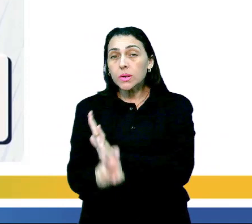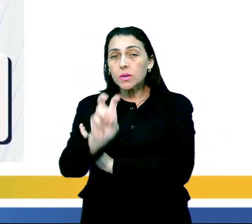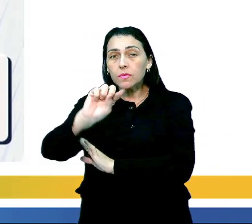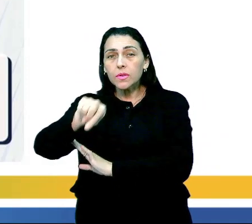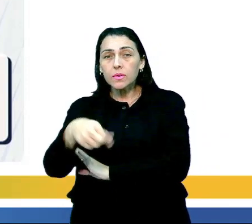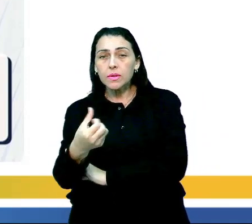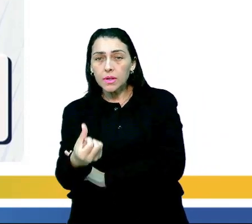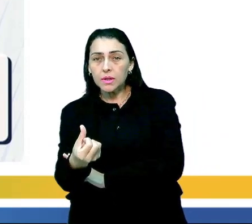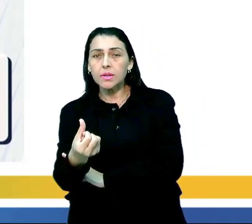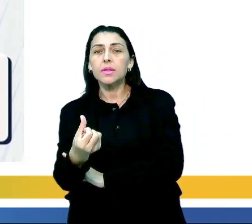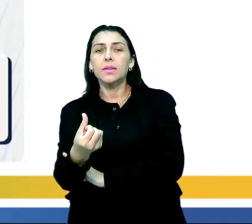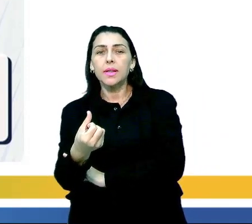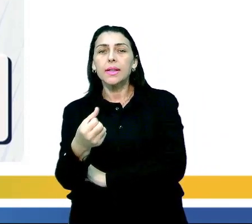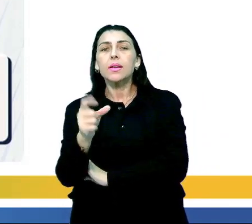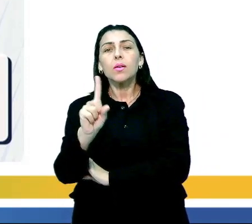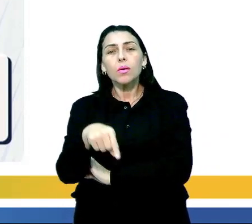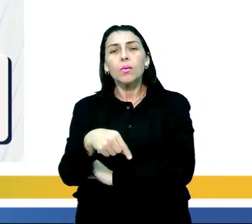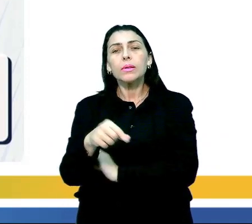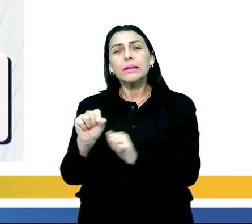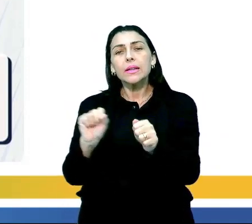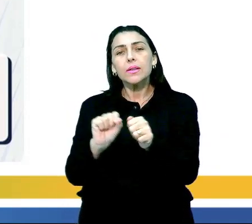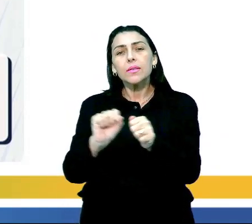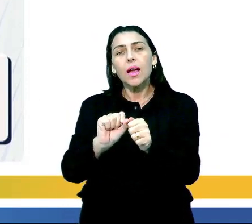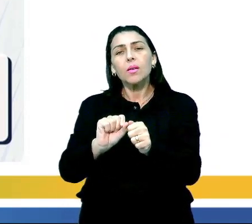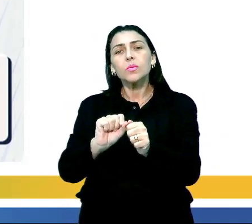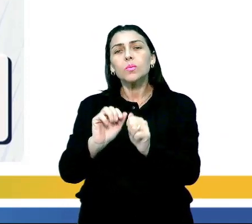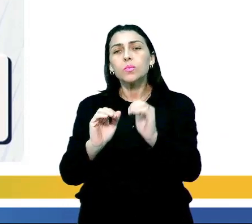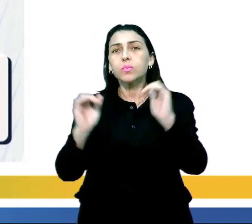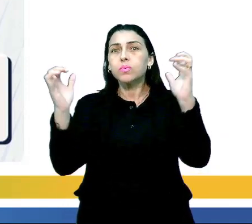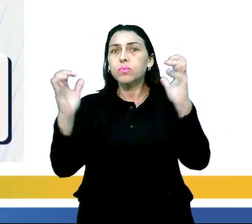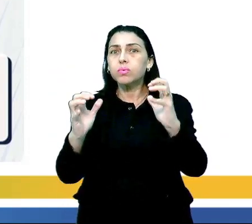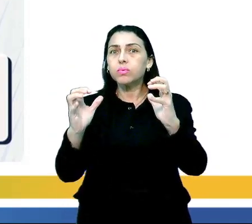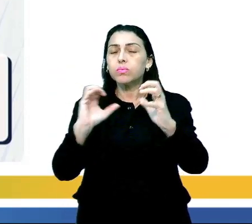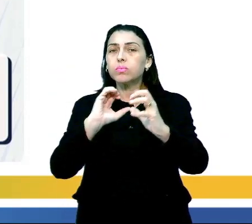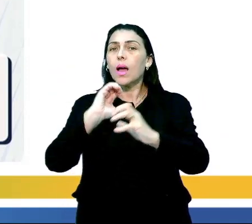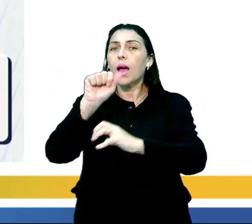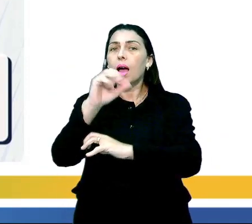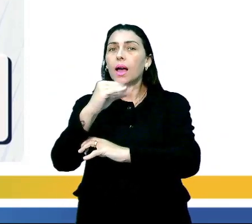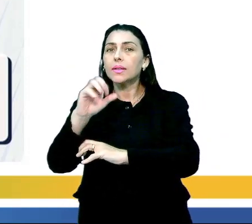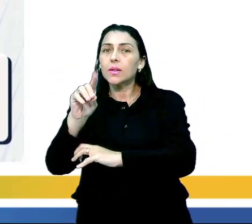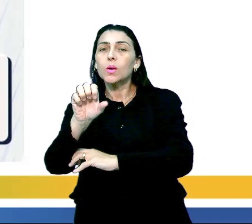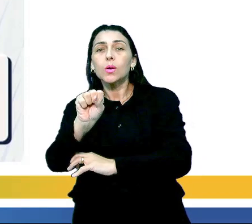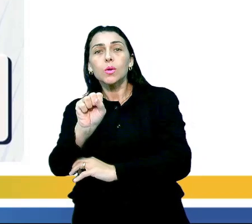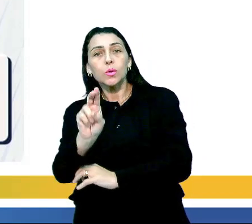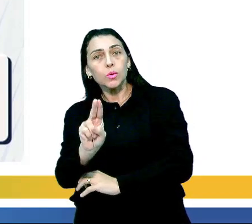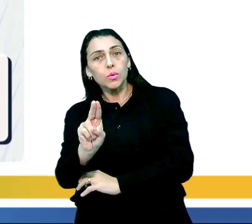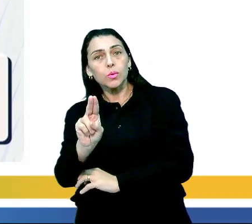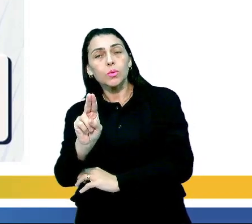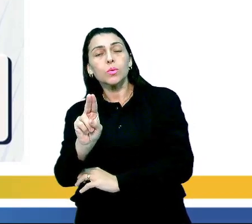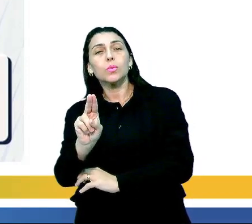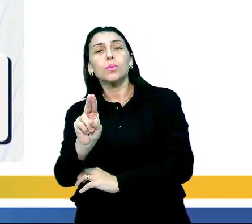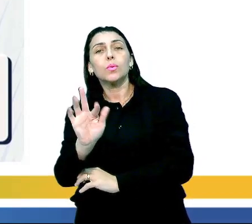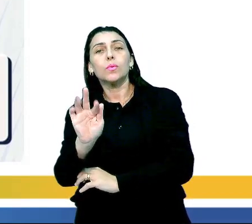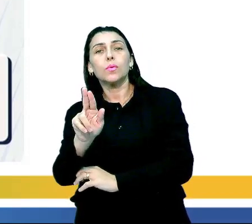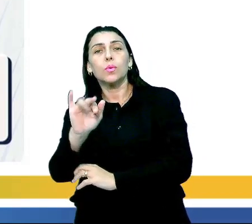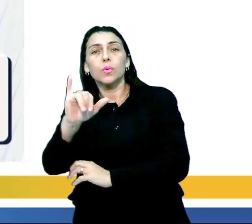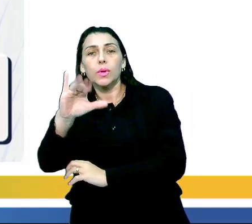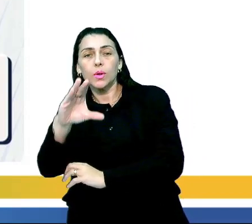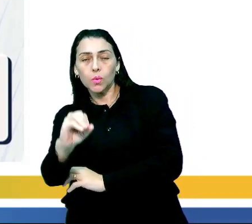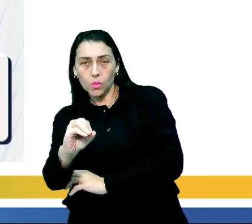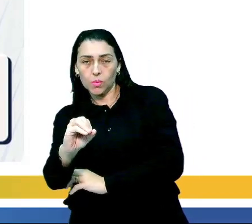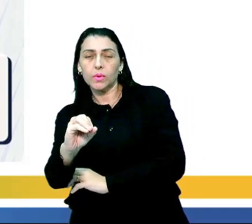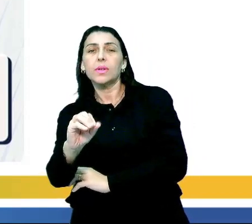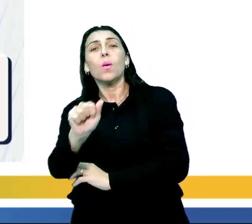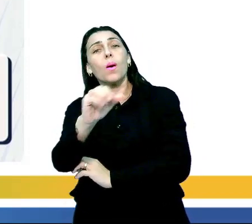que 5 e 6 e composta por altos níveis de ácido sulfúrico, nitrico e nitroso. Esses